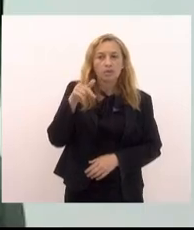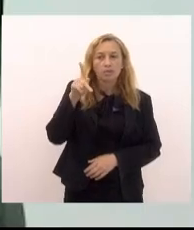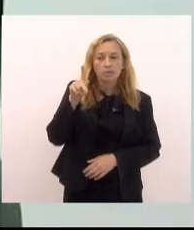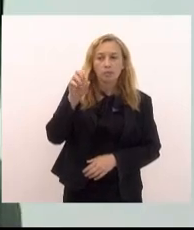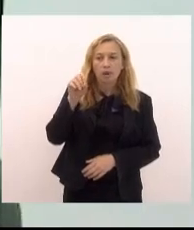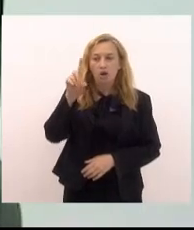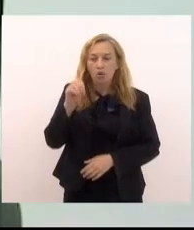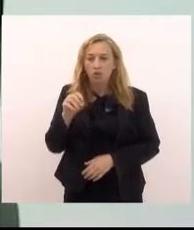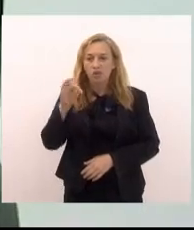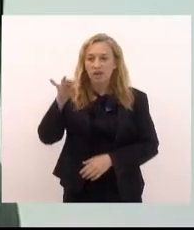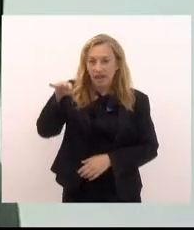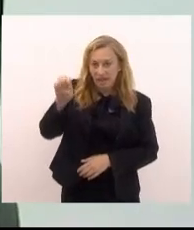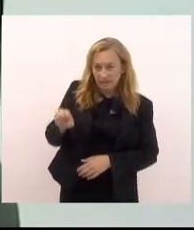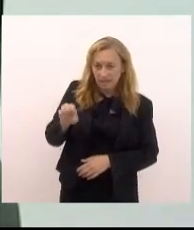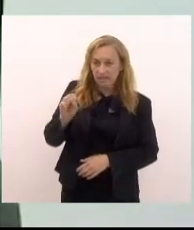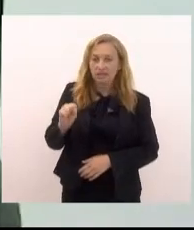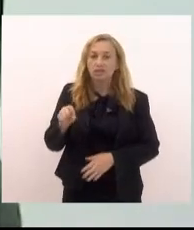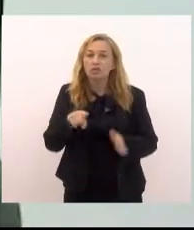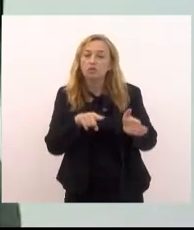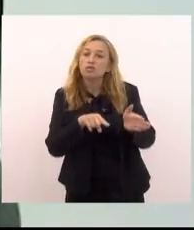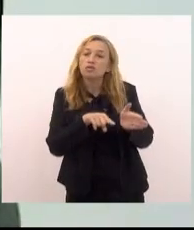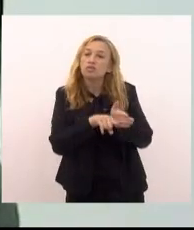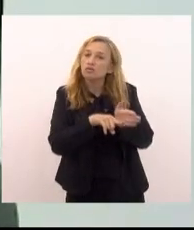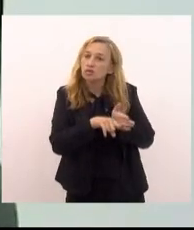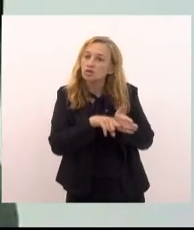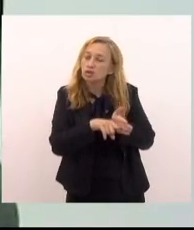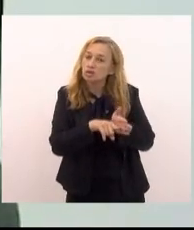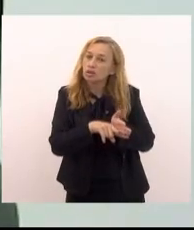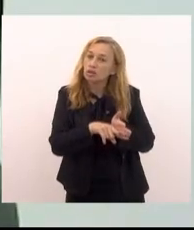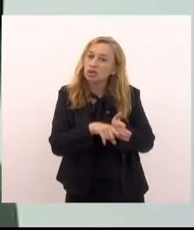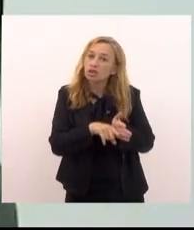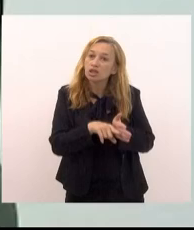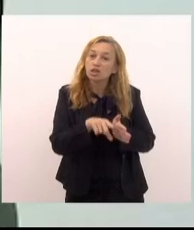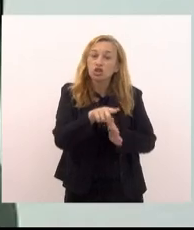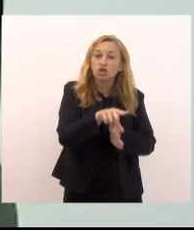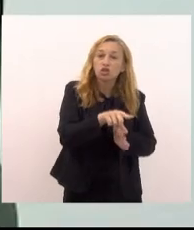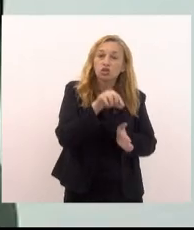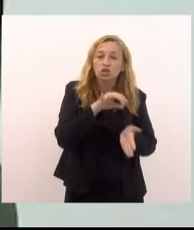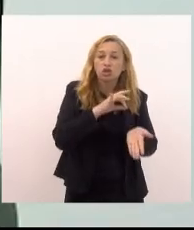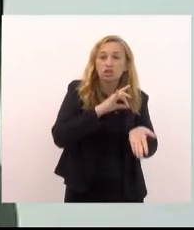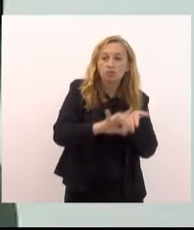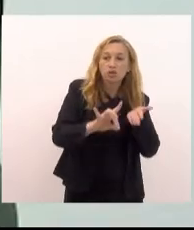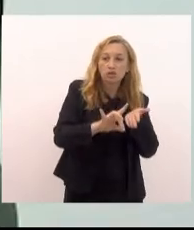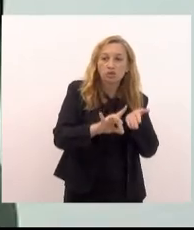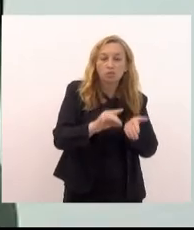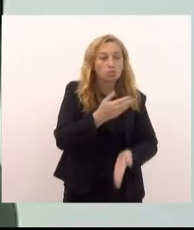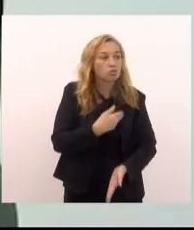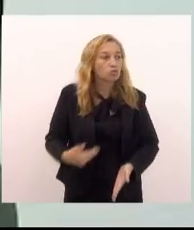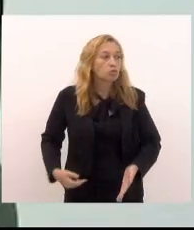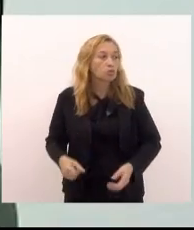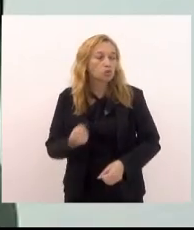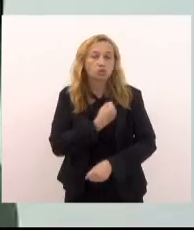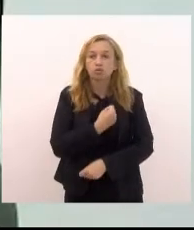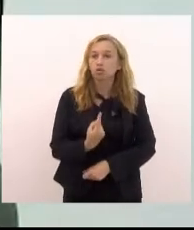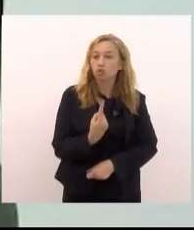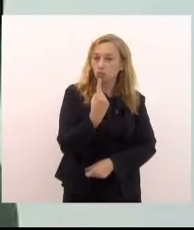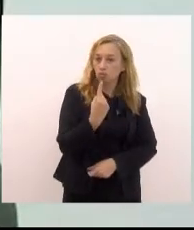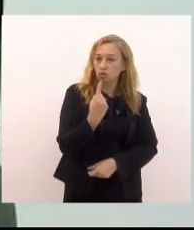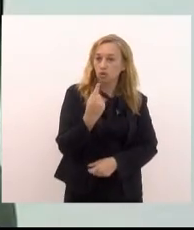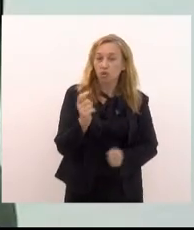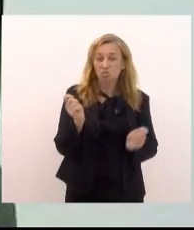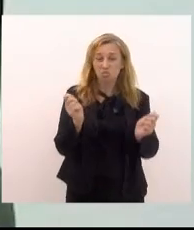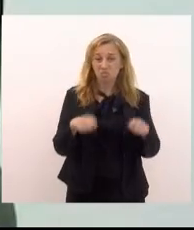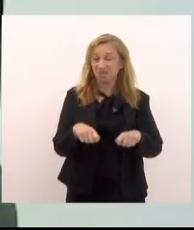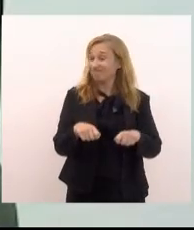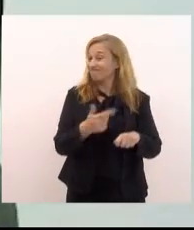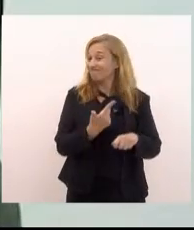são fiscalistas e definem como inimigo público número um não a